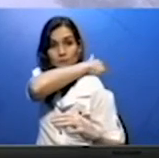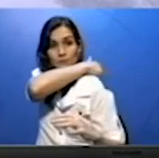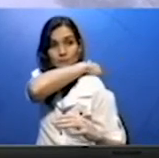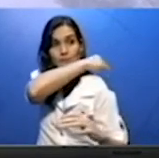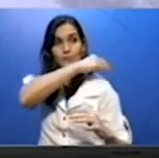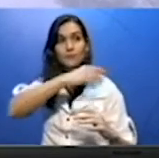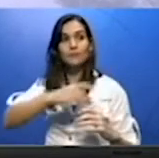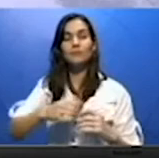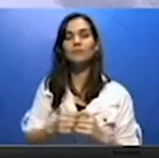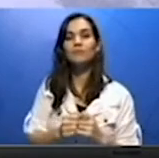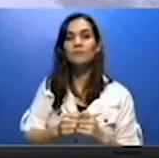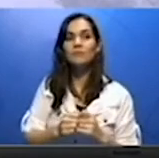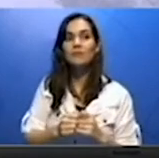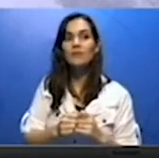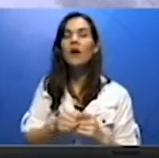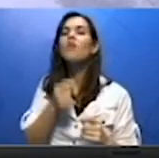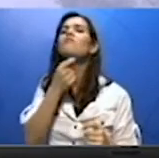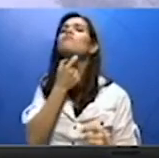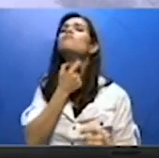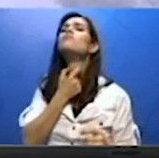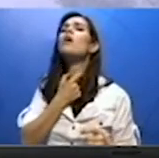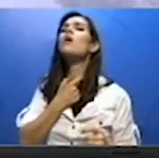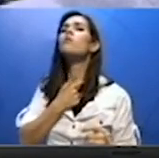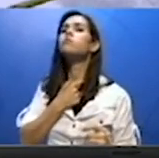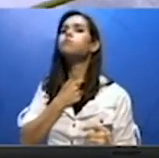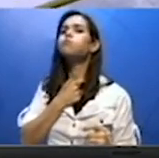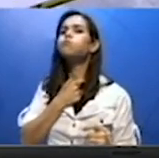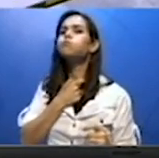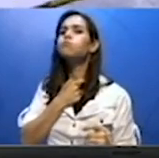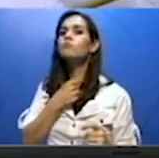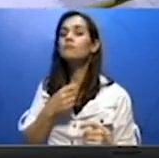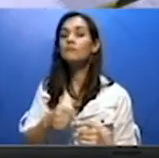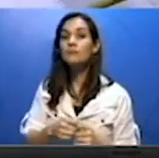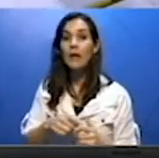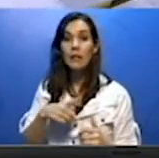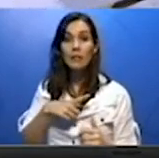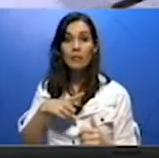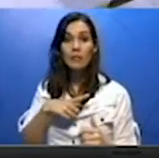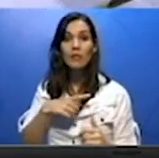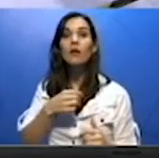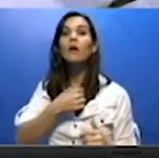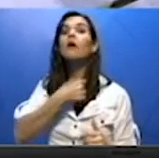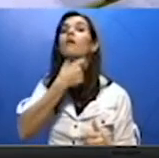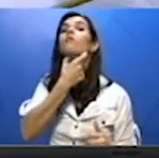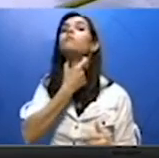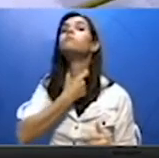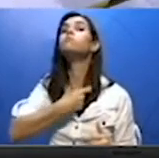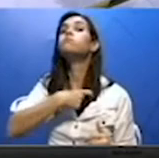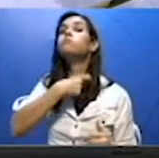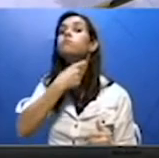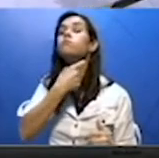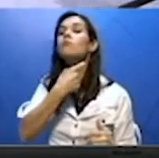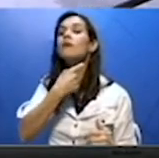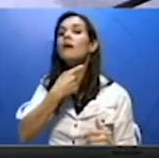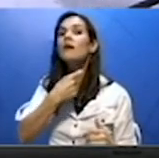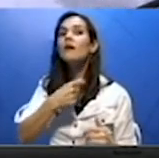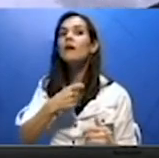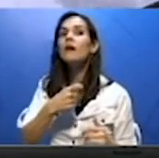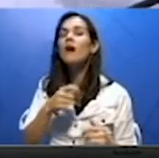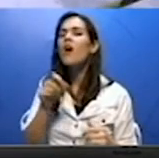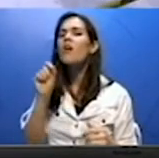fendas branquiais na faringe a parede é uma estrutura que nós temos na região da garganta fendas branquiais